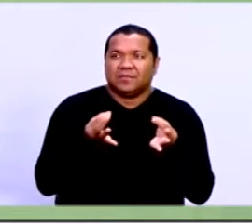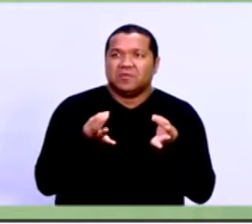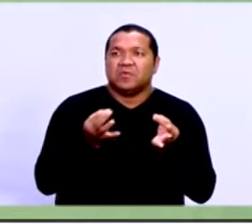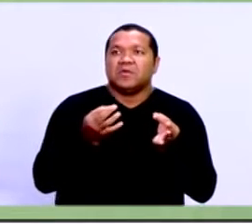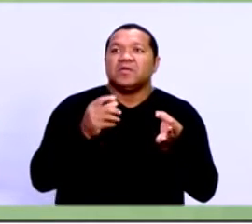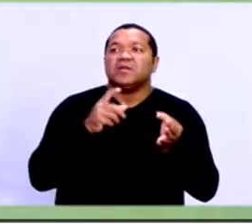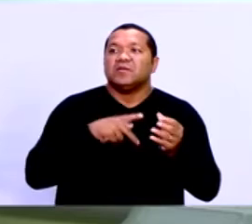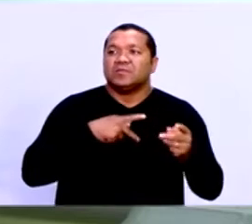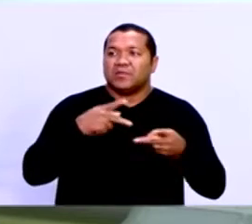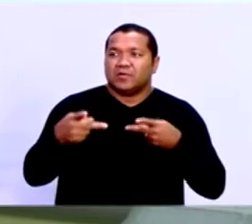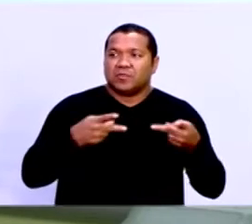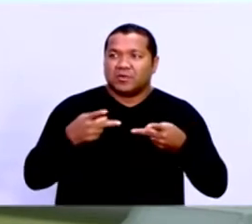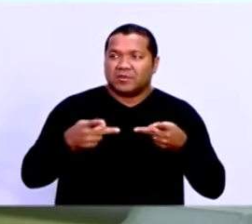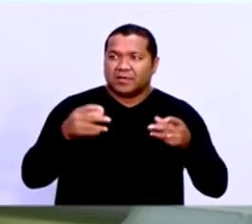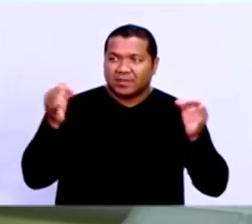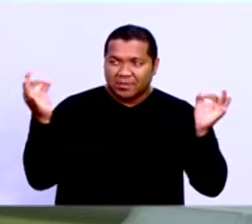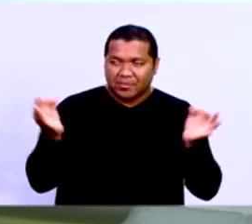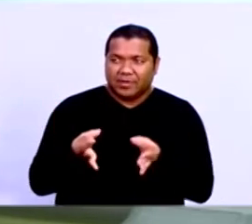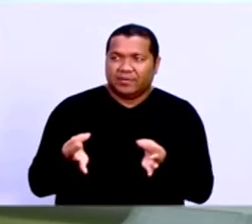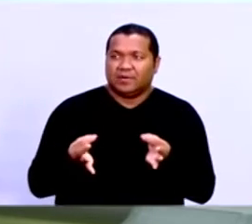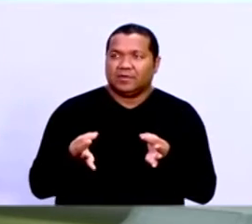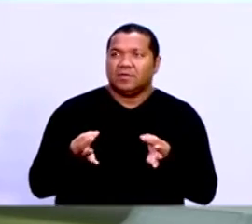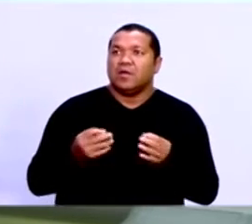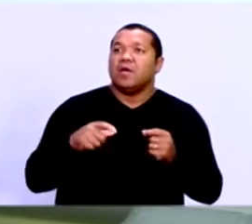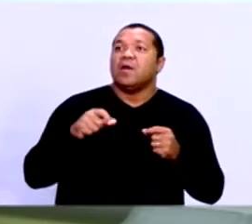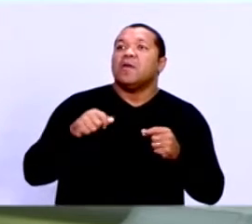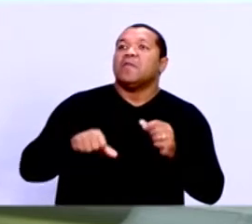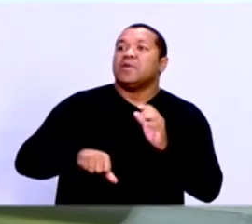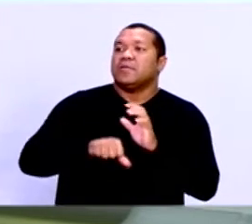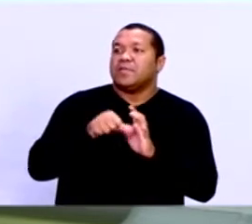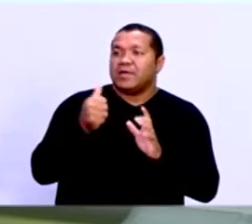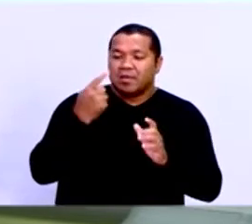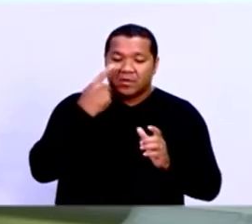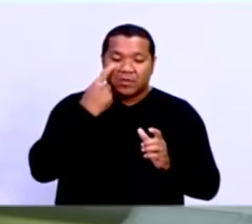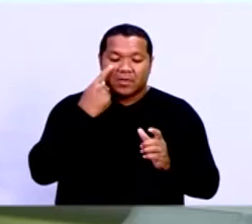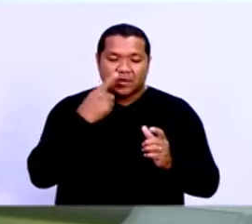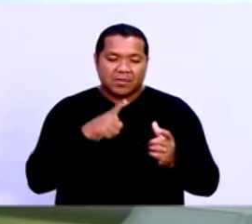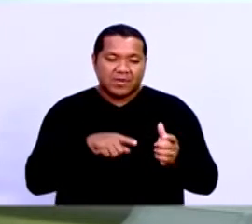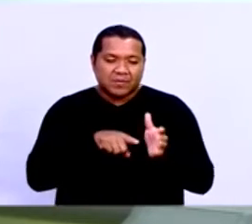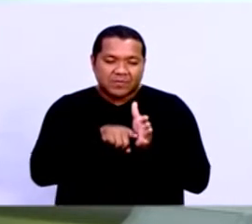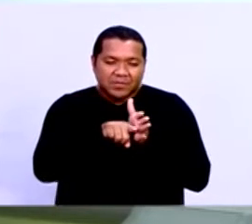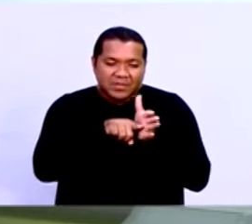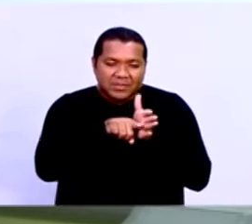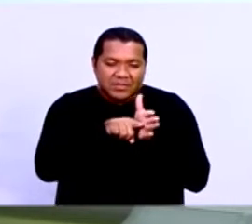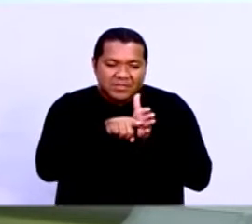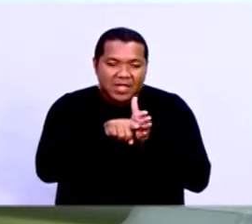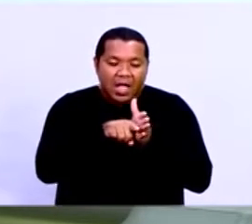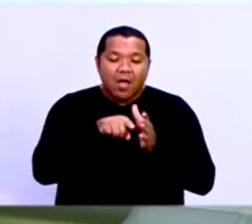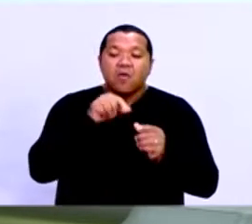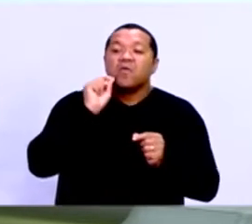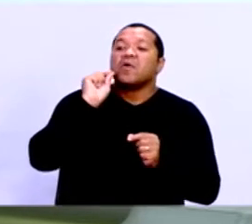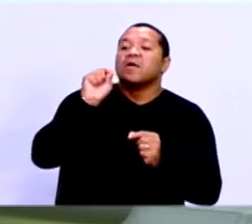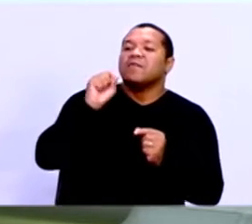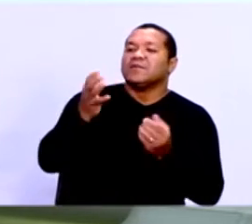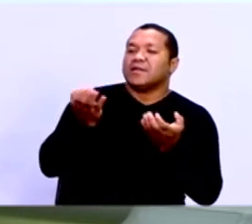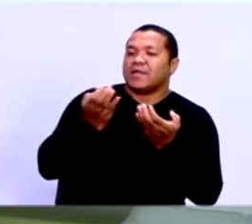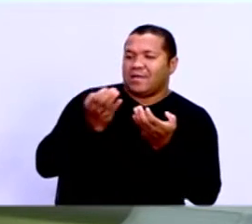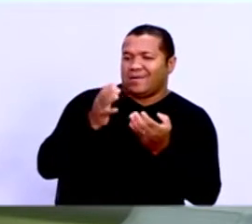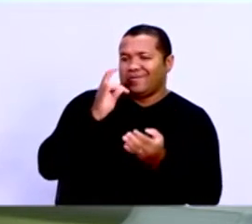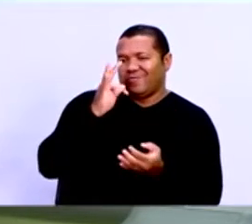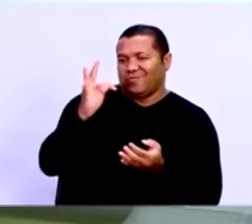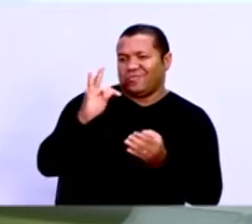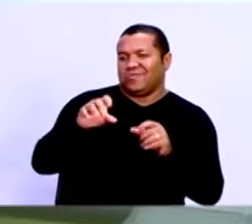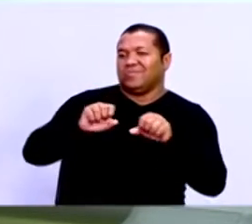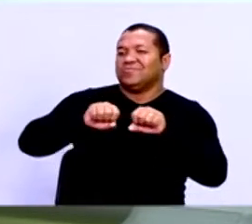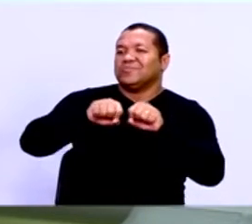exatamente nessa análise eu tenho que ver com o meu cliente o que exatamente ele quer que o sistema dele faz